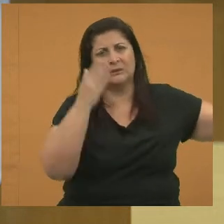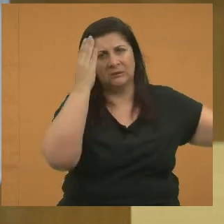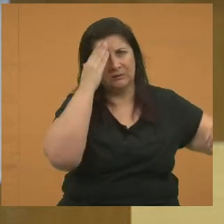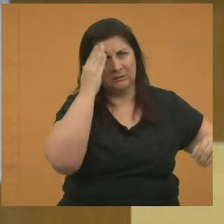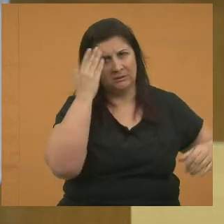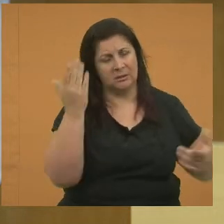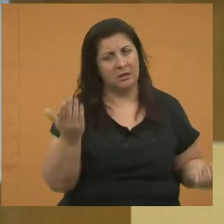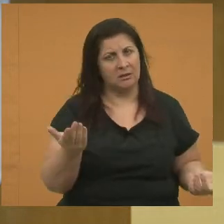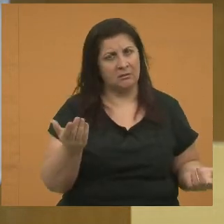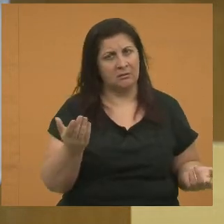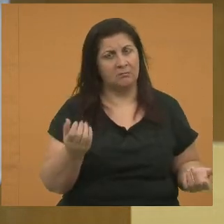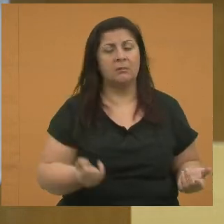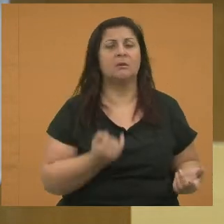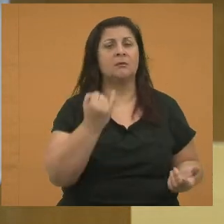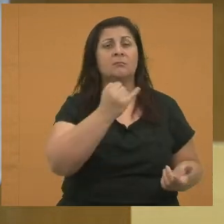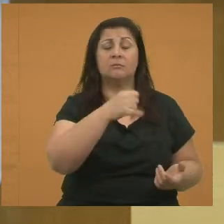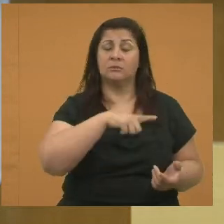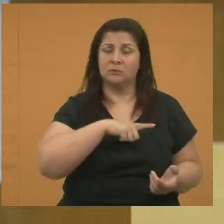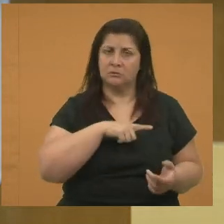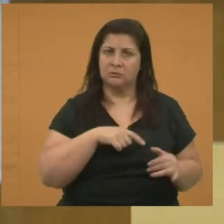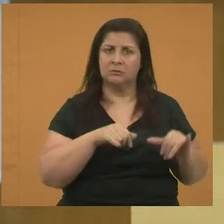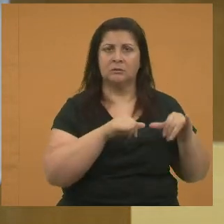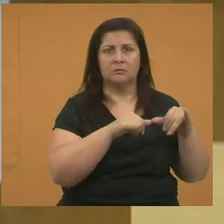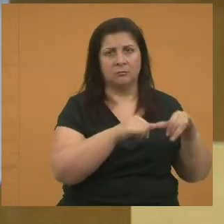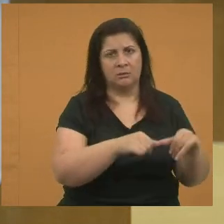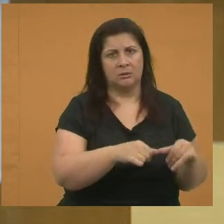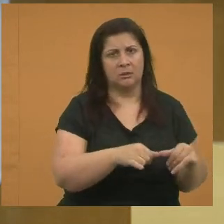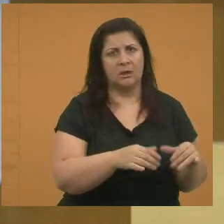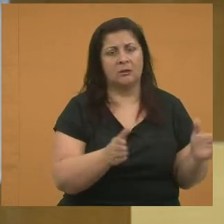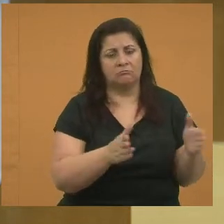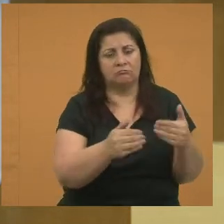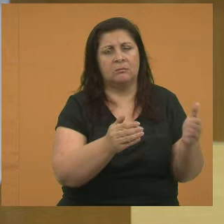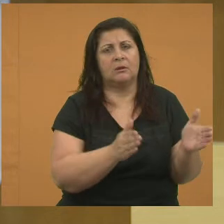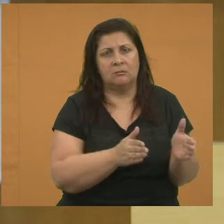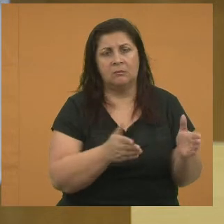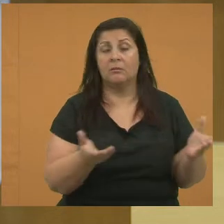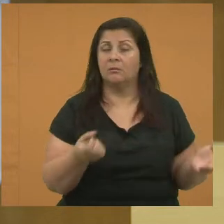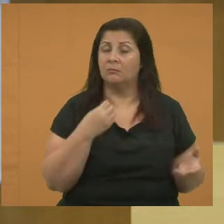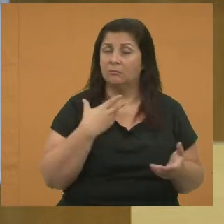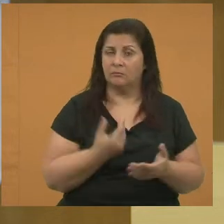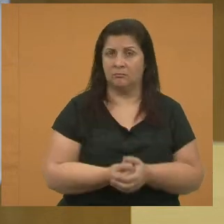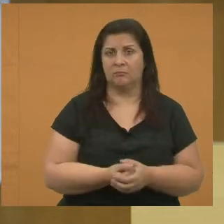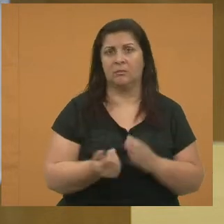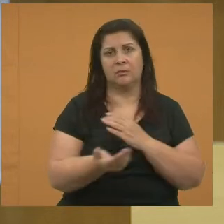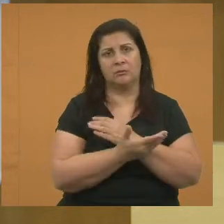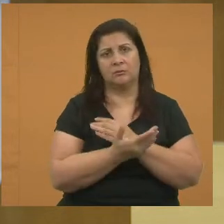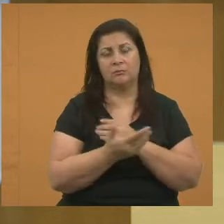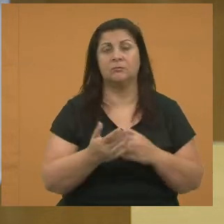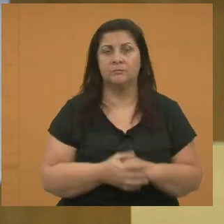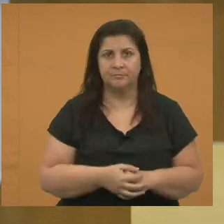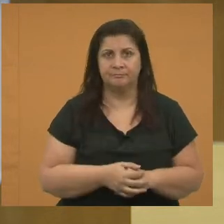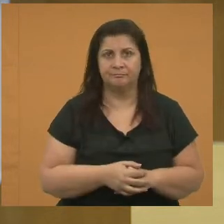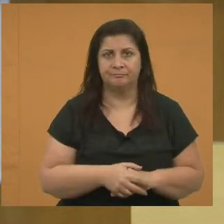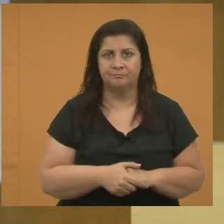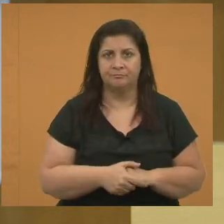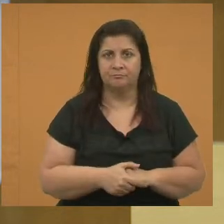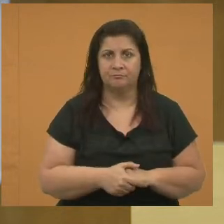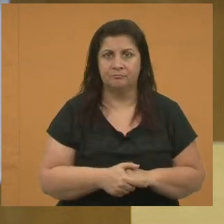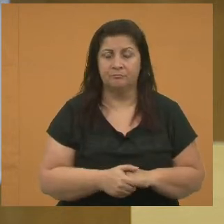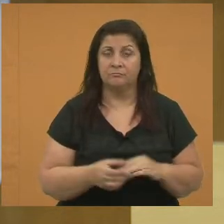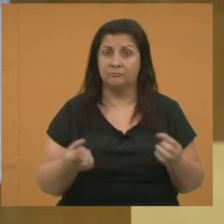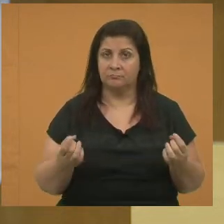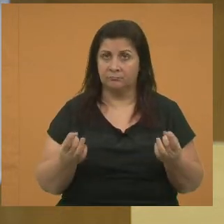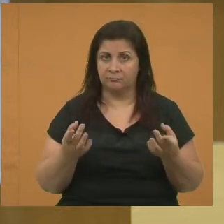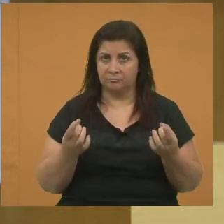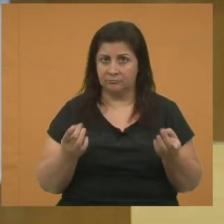sabe o quão importante é ter esses pequenos comércios no nosso bairro. E o